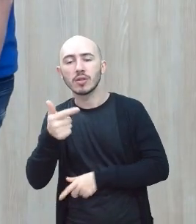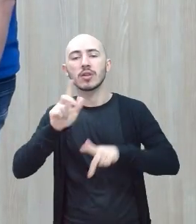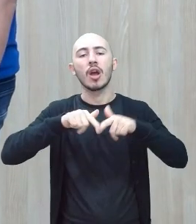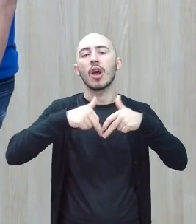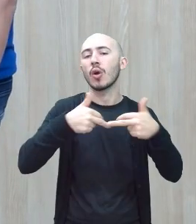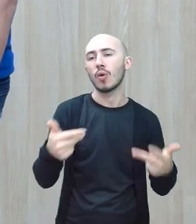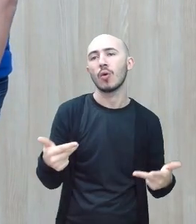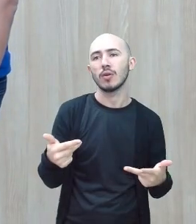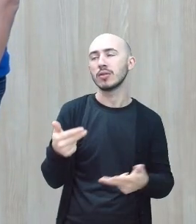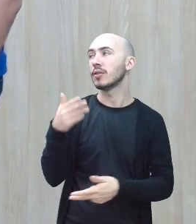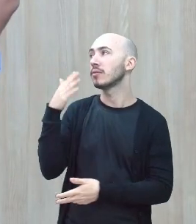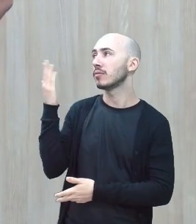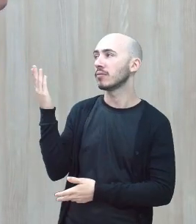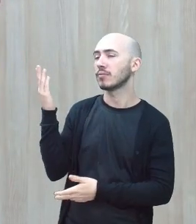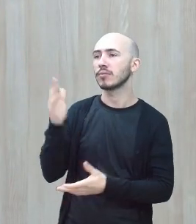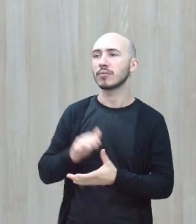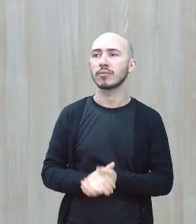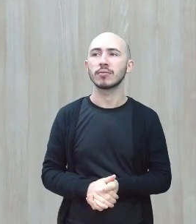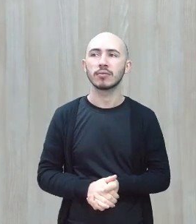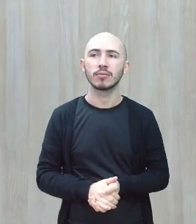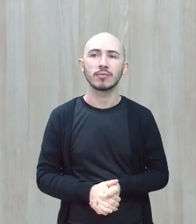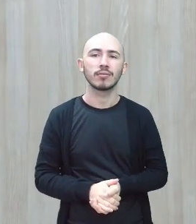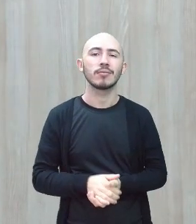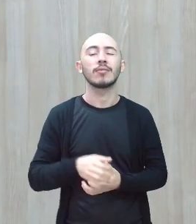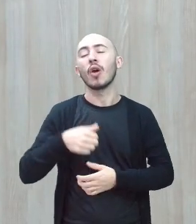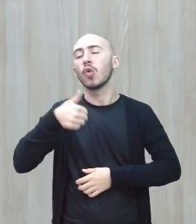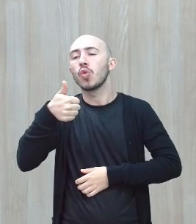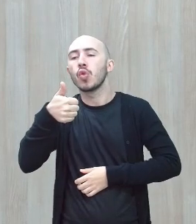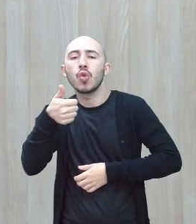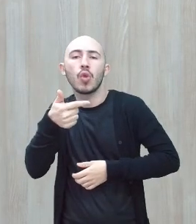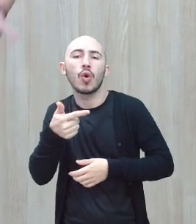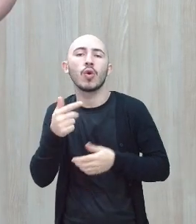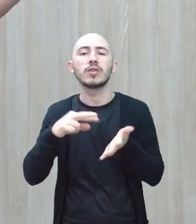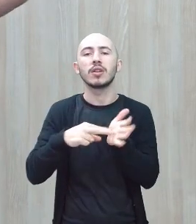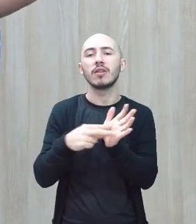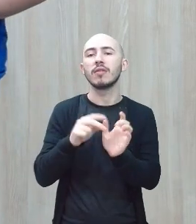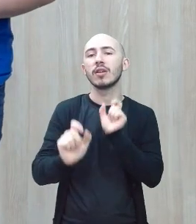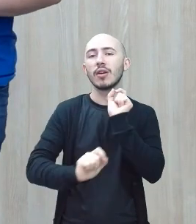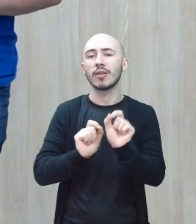12 é uma particularidade também. 12 é o número da plenitude, 12